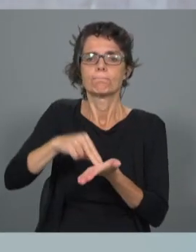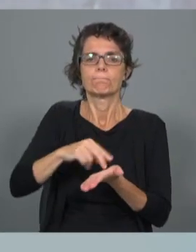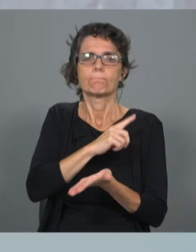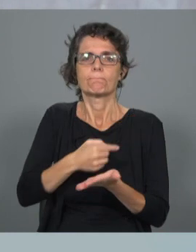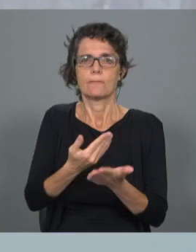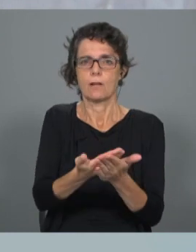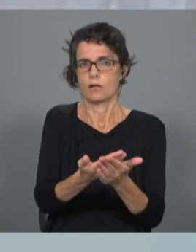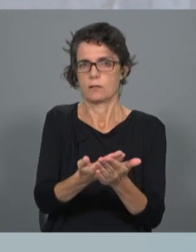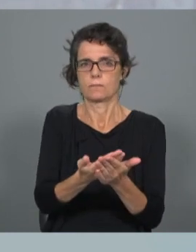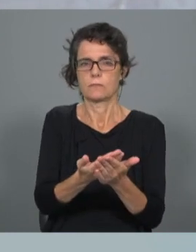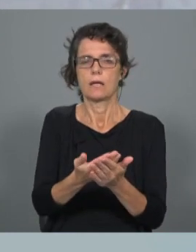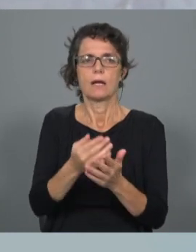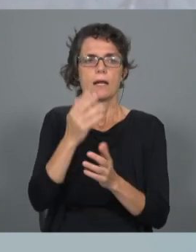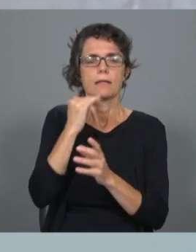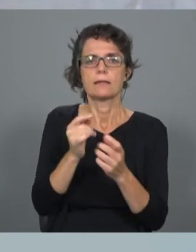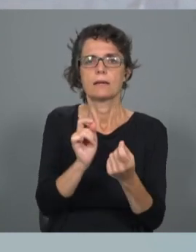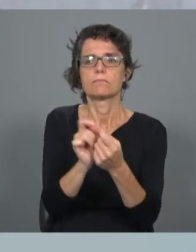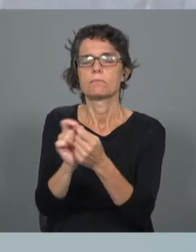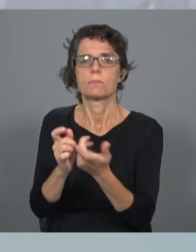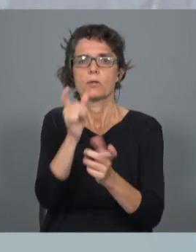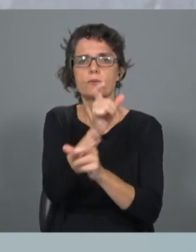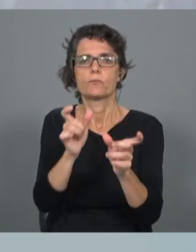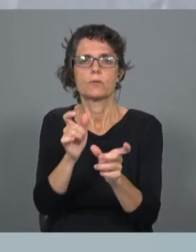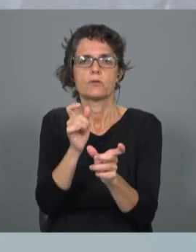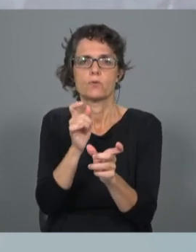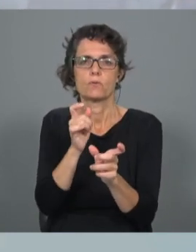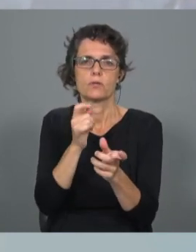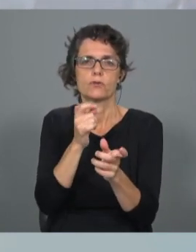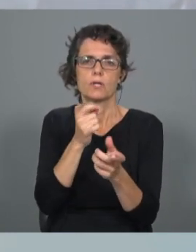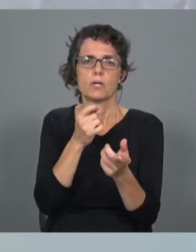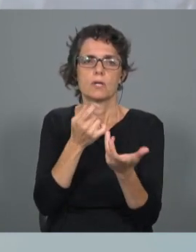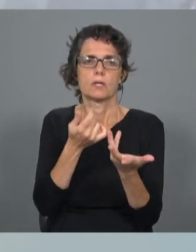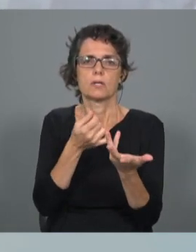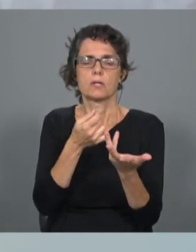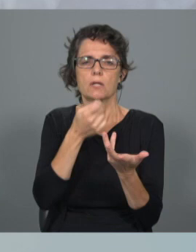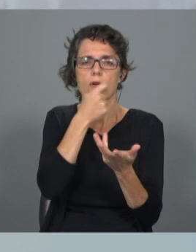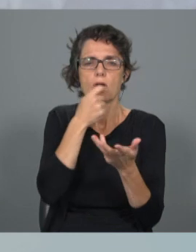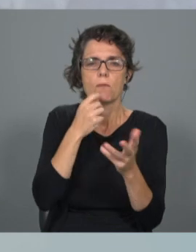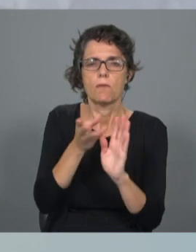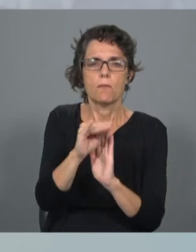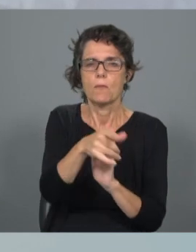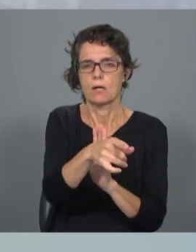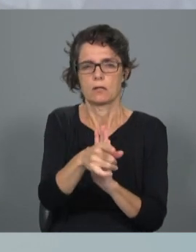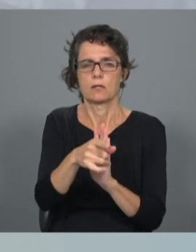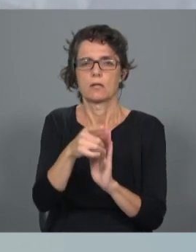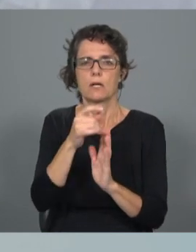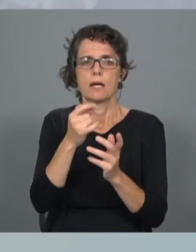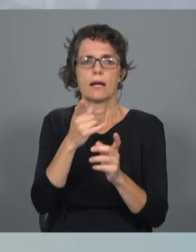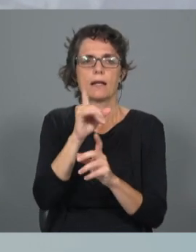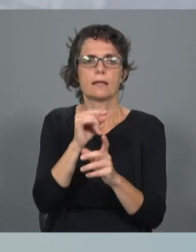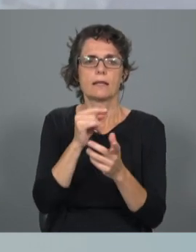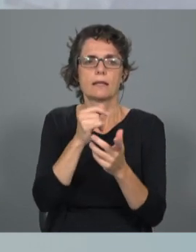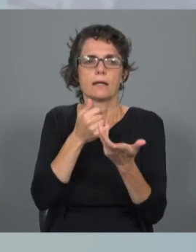nós, maioritariamente, nós podemos fazer, antes de mais, estar com aqueles que sofrem e ser a voz daqueles que não têm voz.